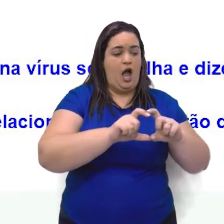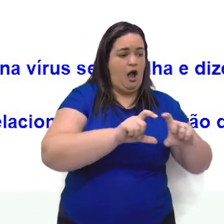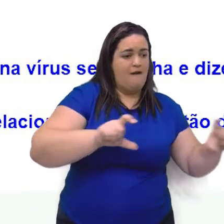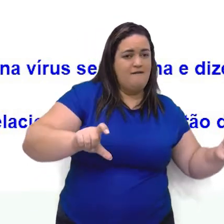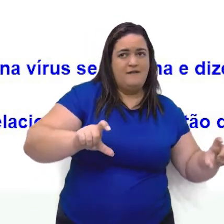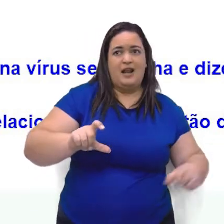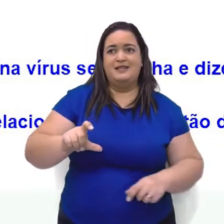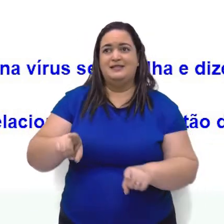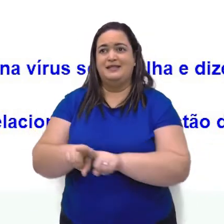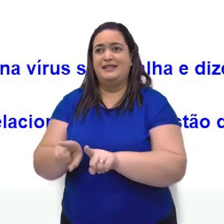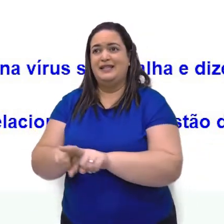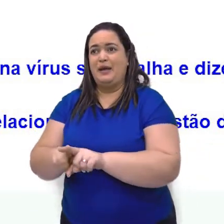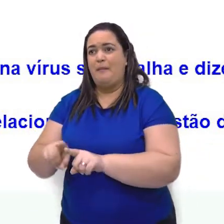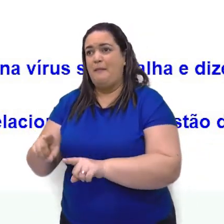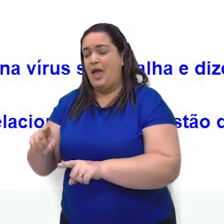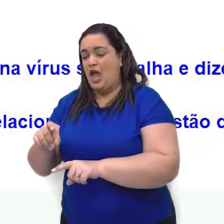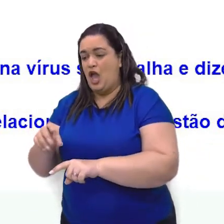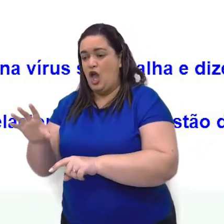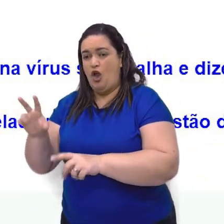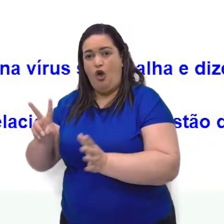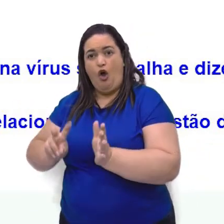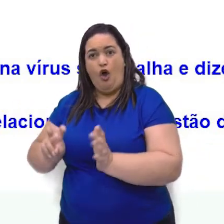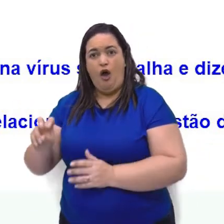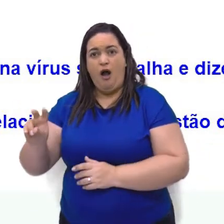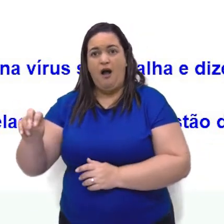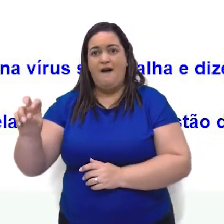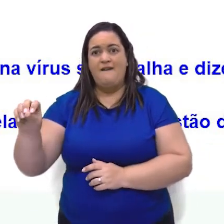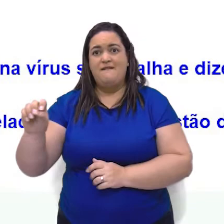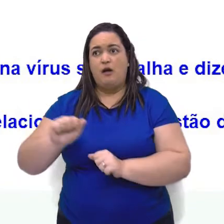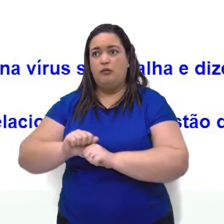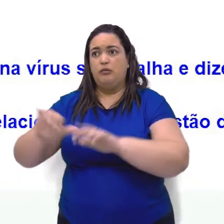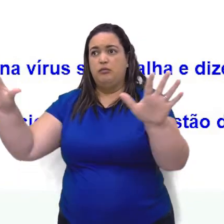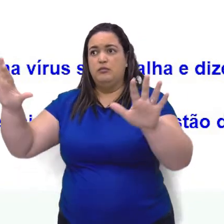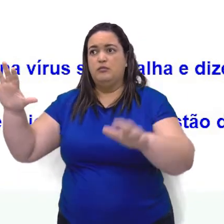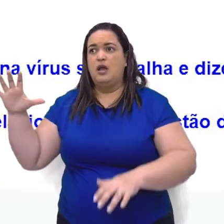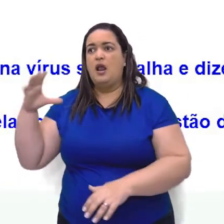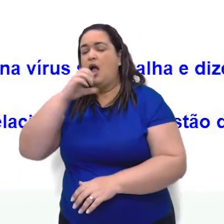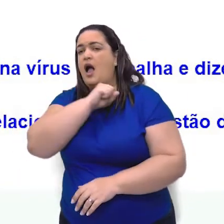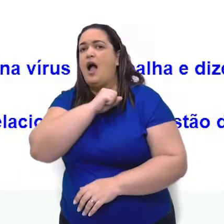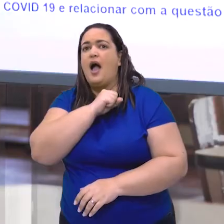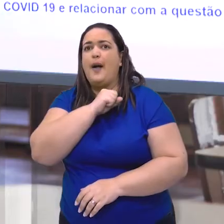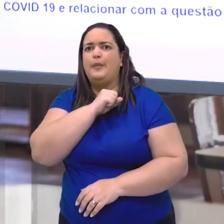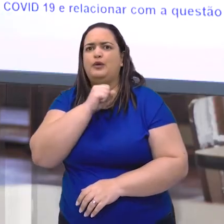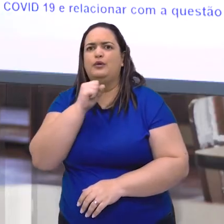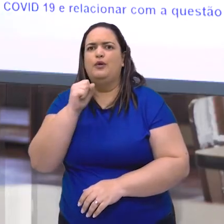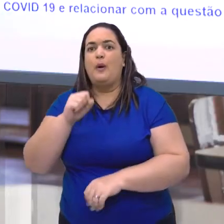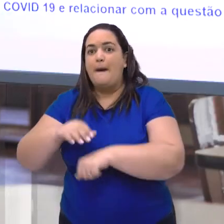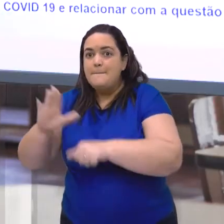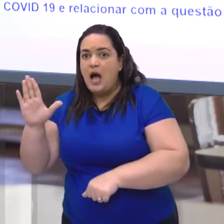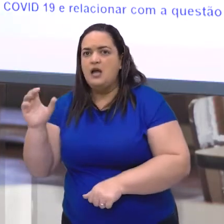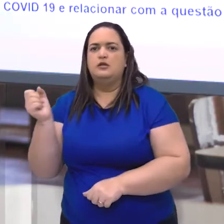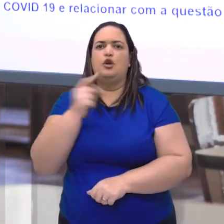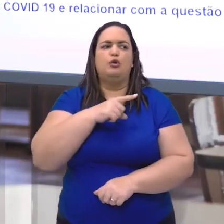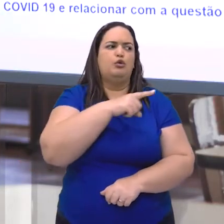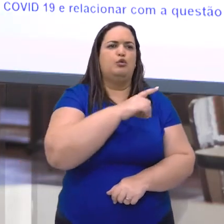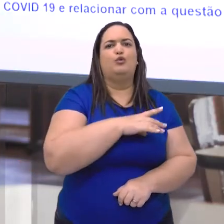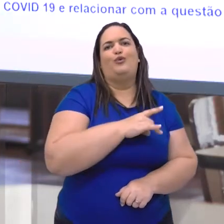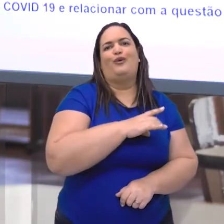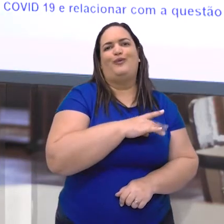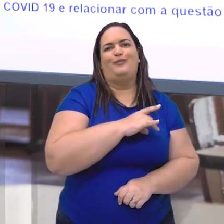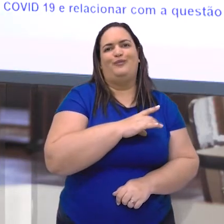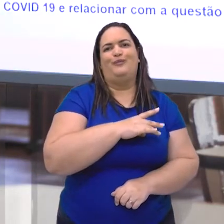ou o coronavírus se espalha e dizer que o vírus se espalha mais rápido do que o medo, porque nós temos